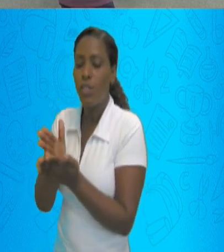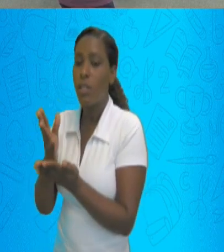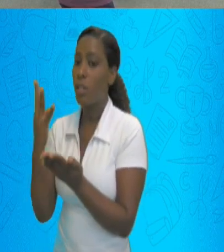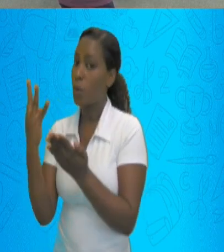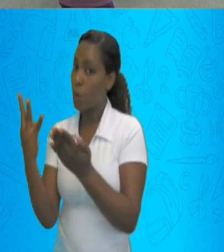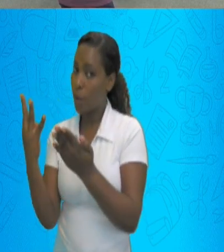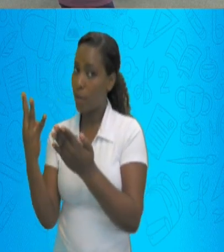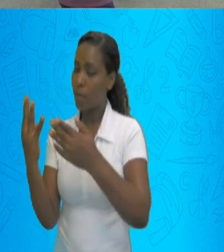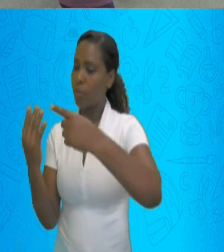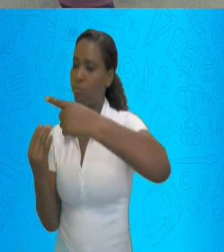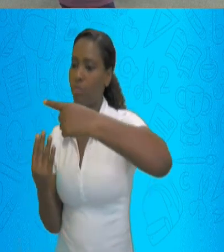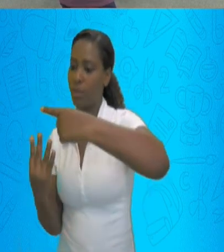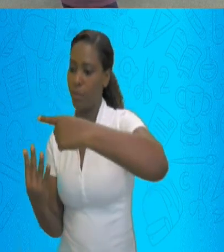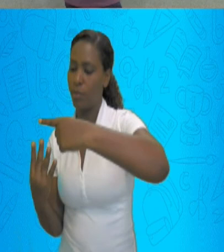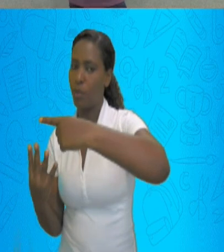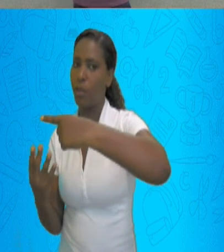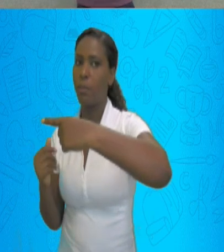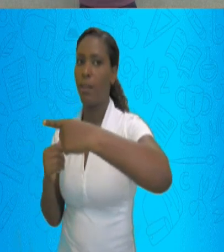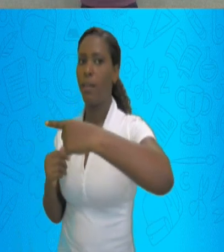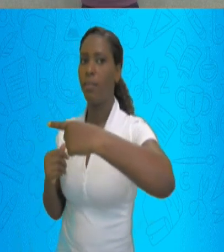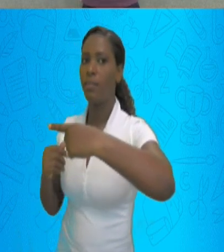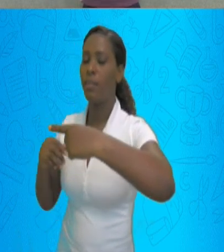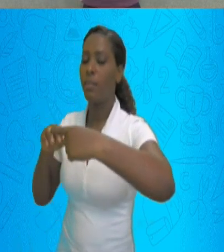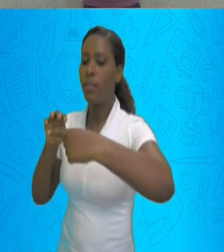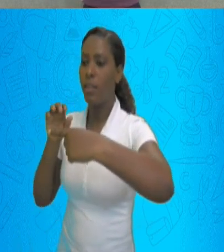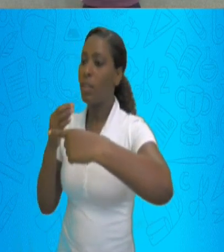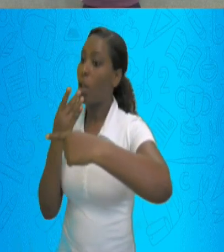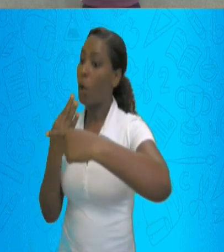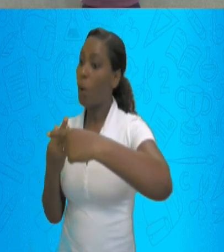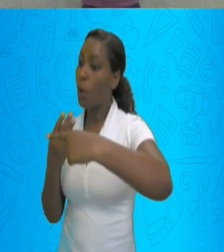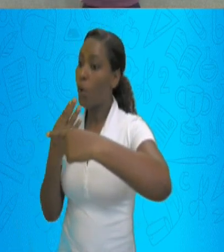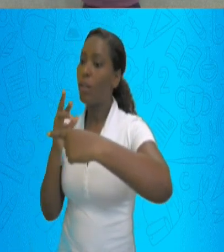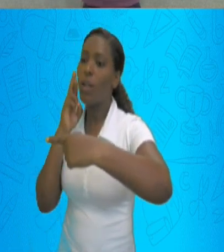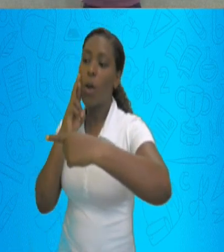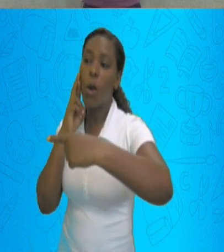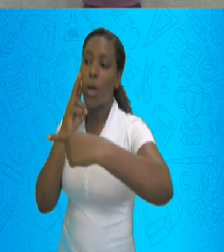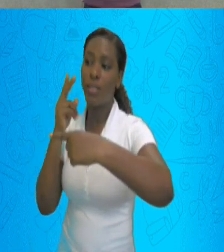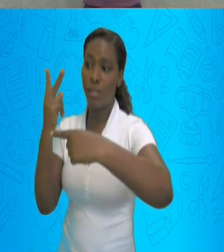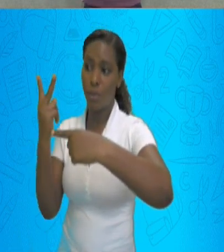pegamos apenas 2 partes. Qual é a fração que formamos?